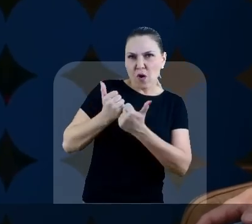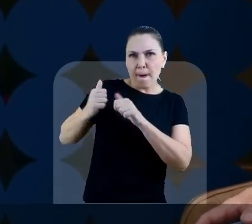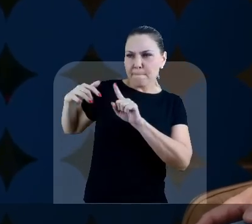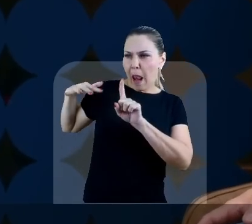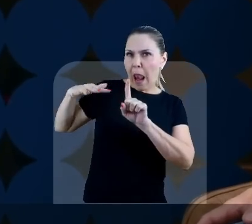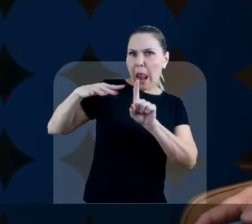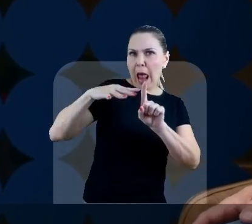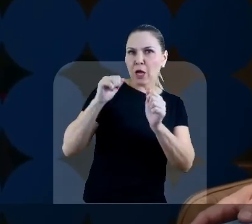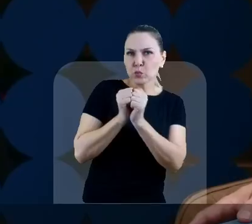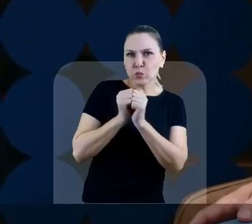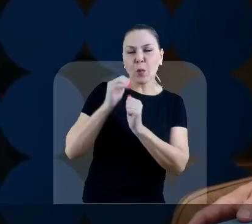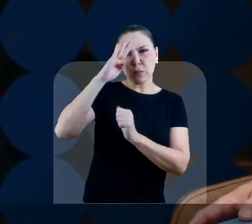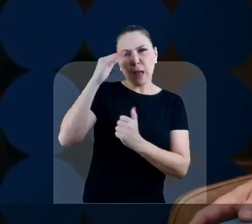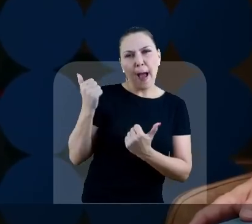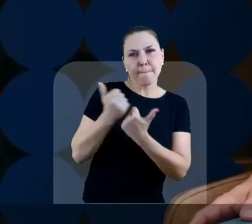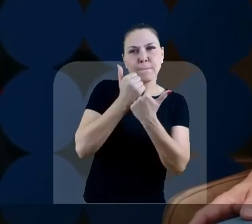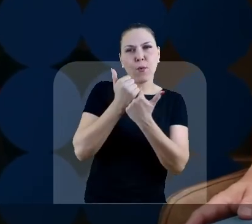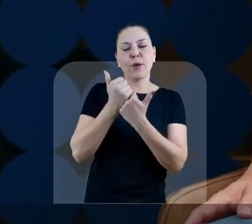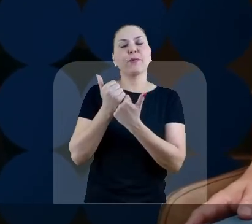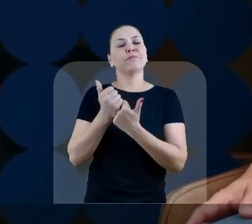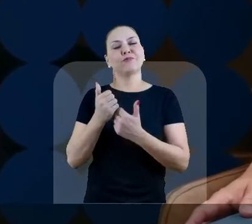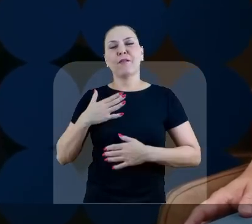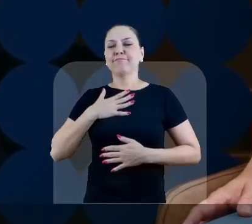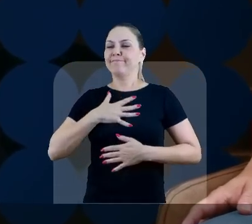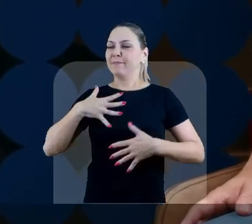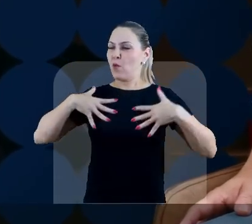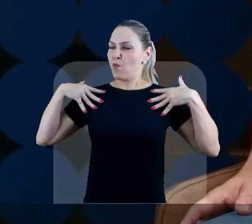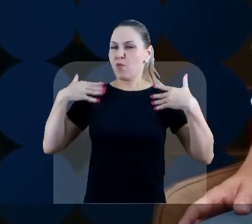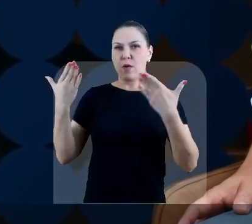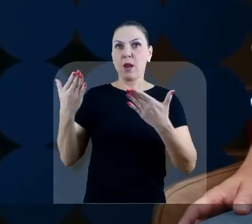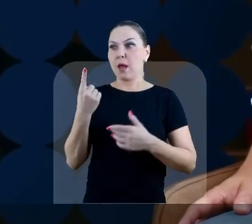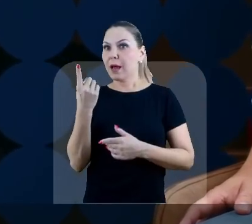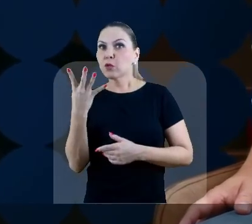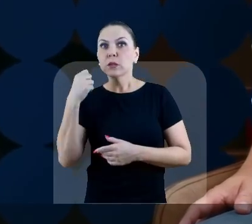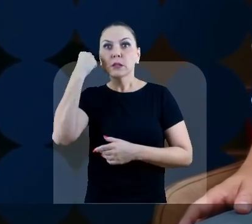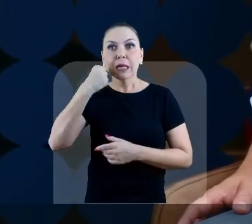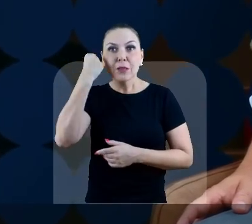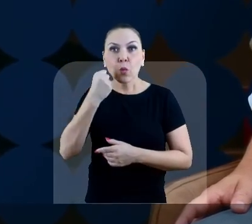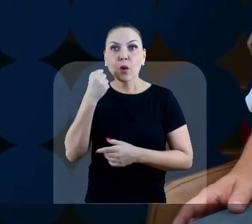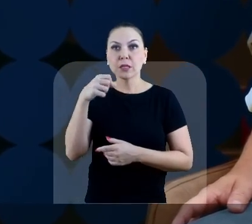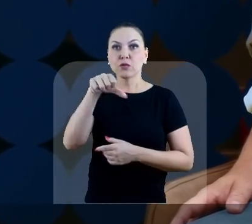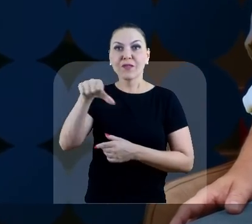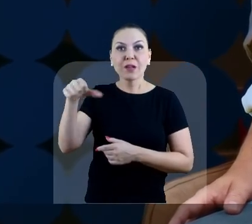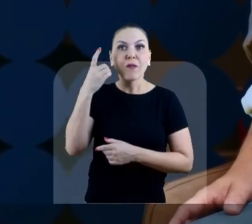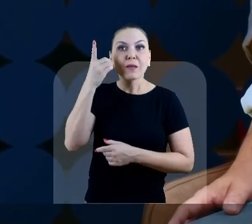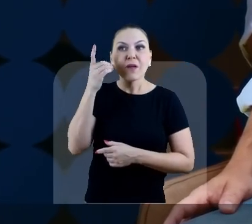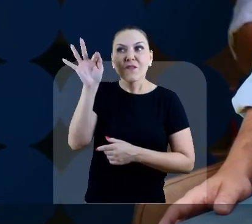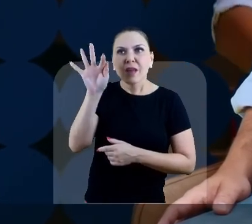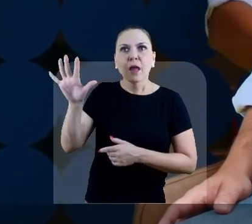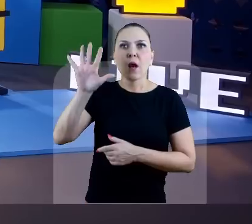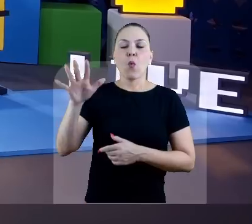mundo de gente junto com ele, com o prestígio dele aí, fizemos 14 senadores e 99